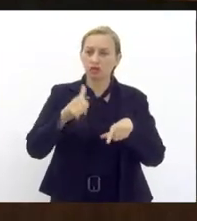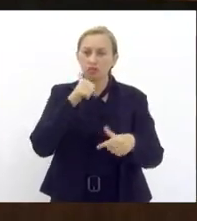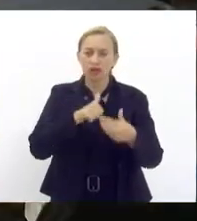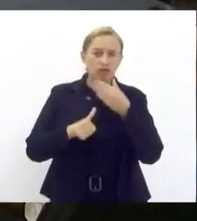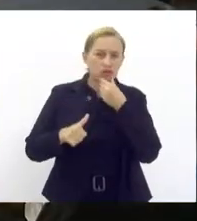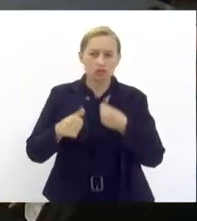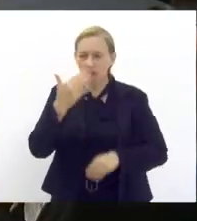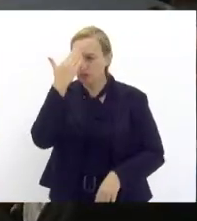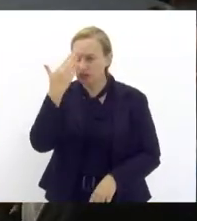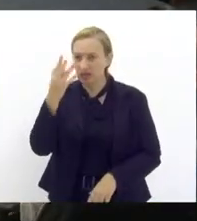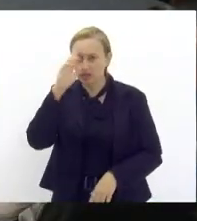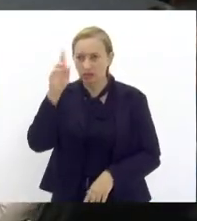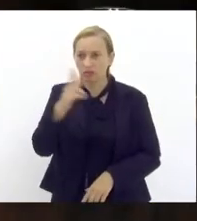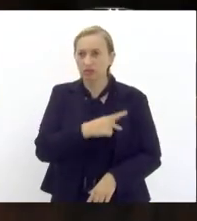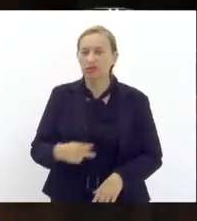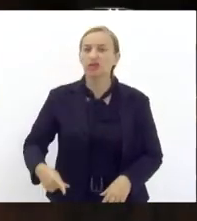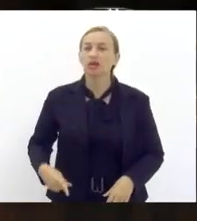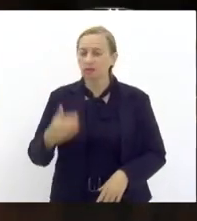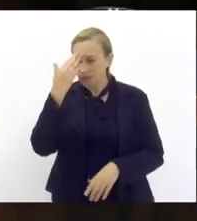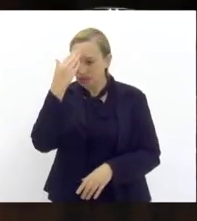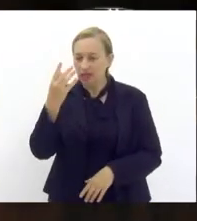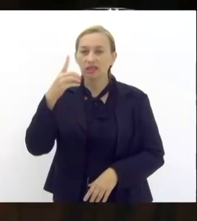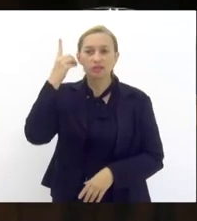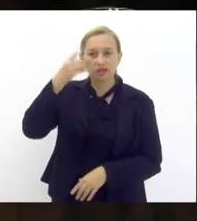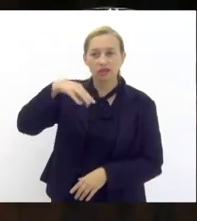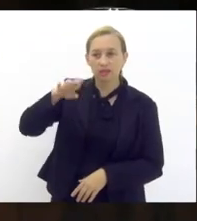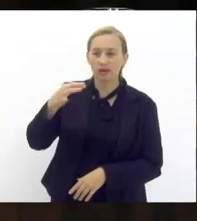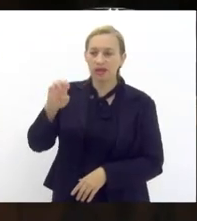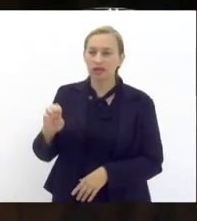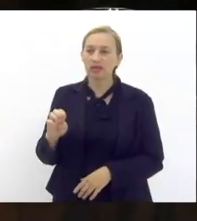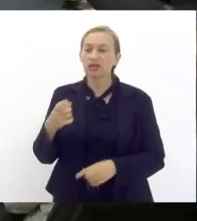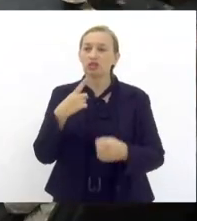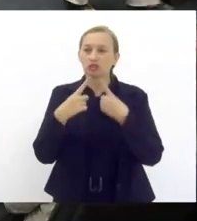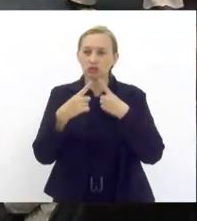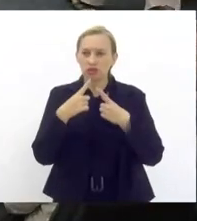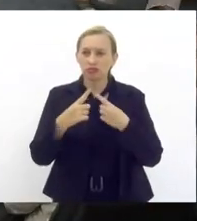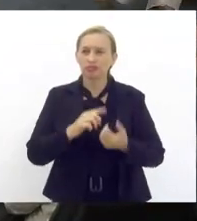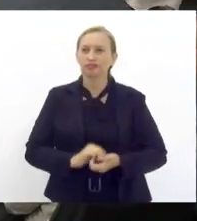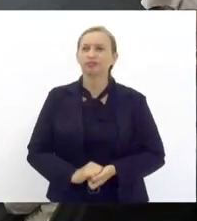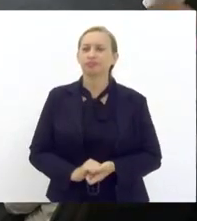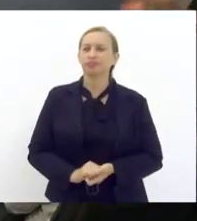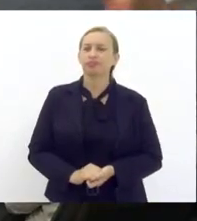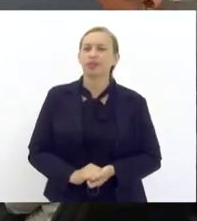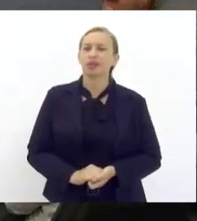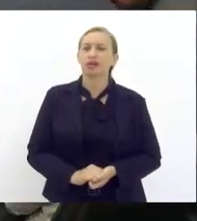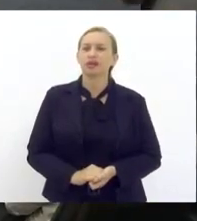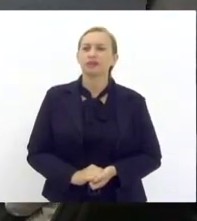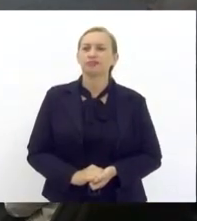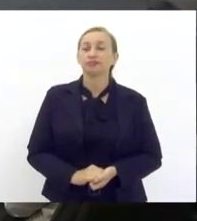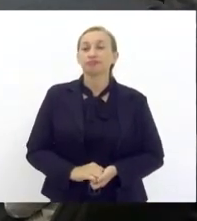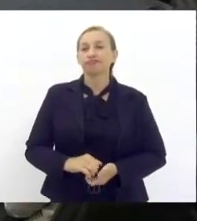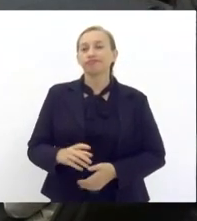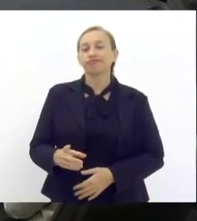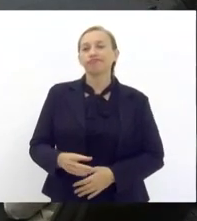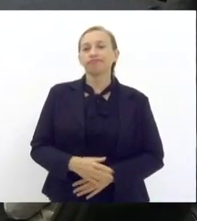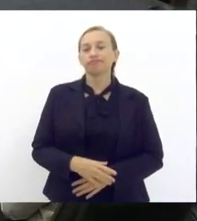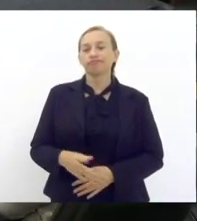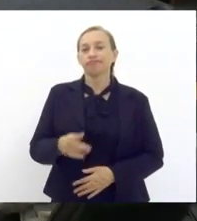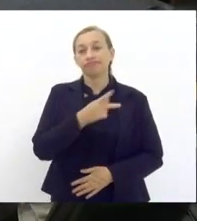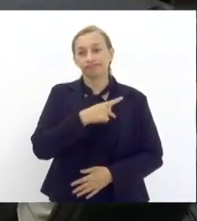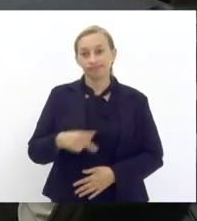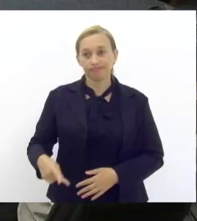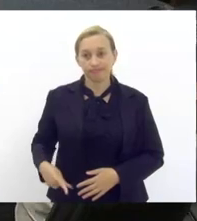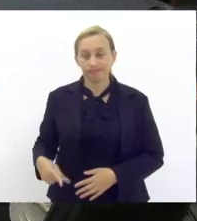fluminenses. Obrigada, obrigada, presidente. Deputada Marina. Pra, ainda em discussão, presidente, deputada Marta Rocha.